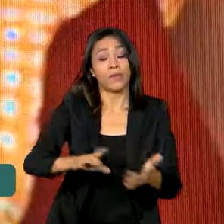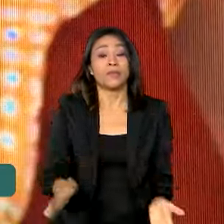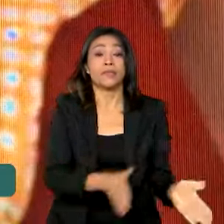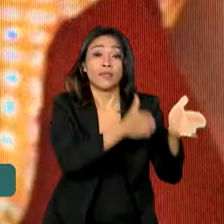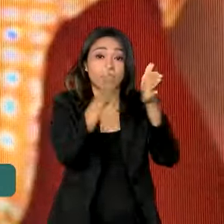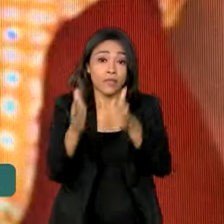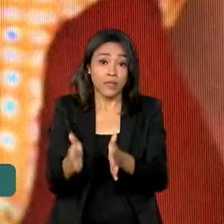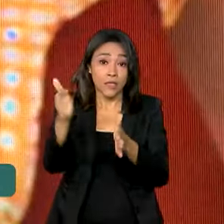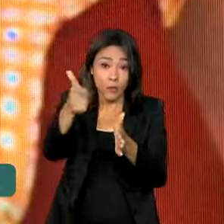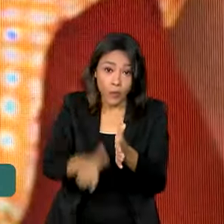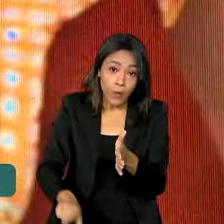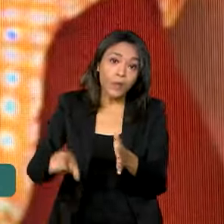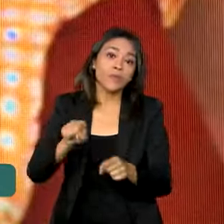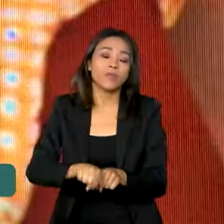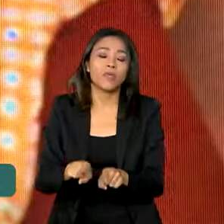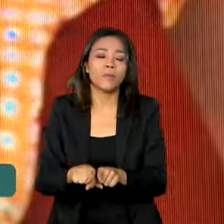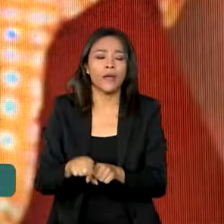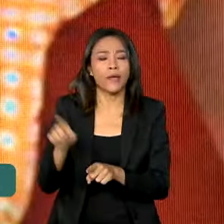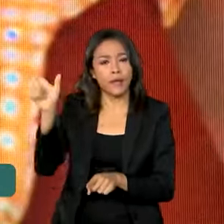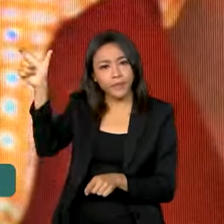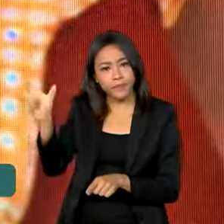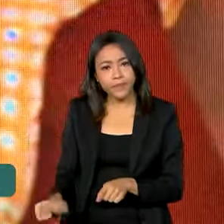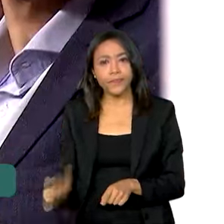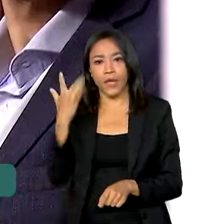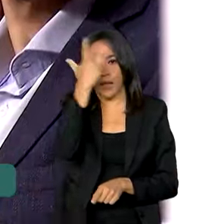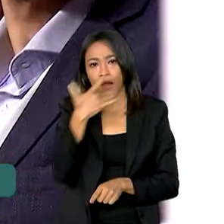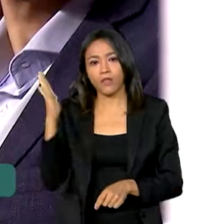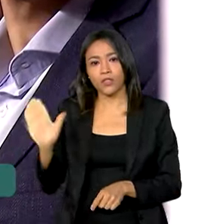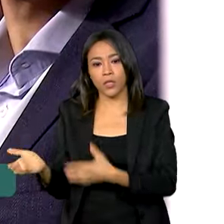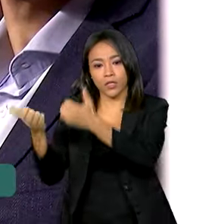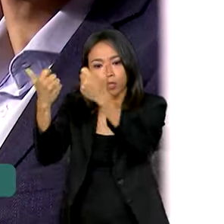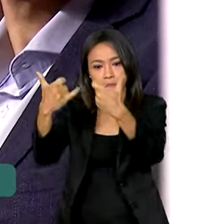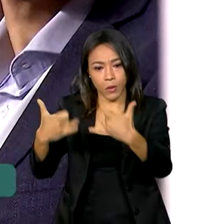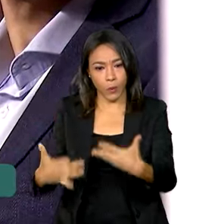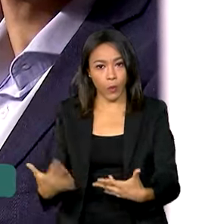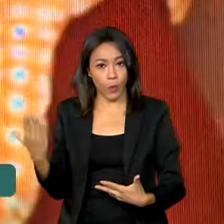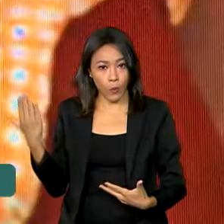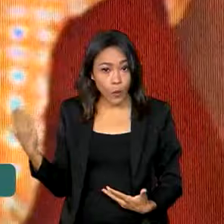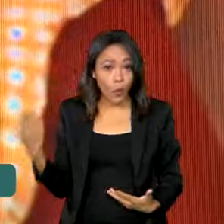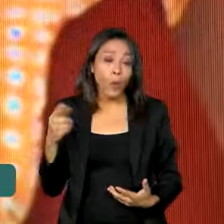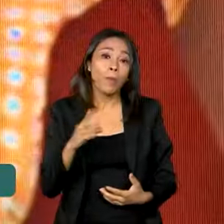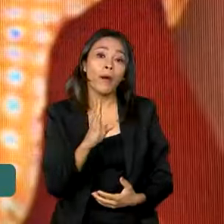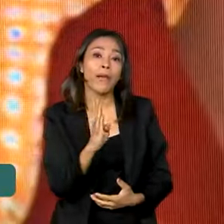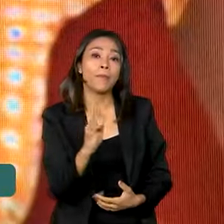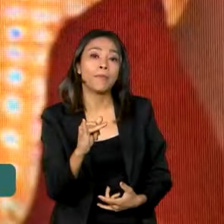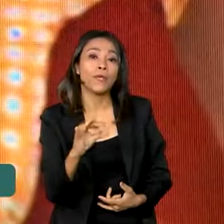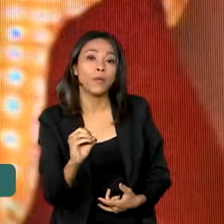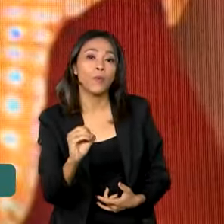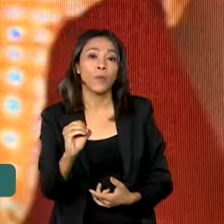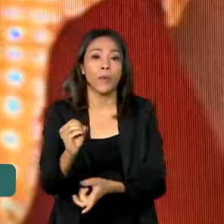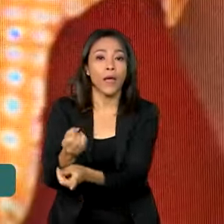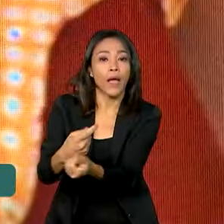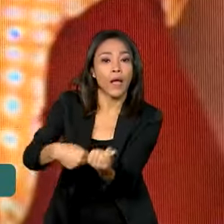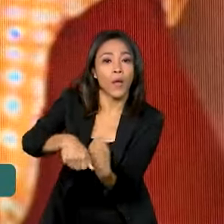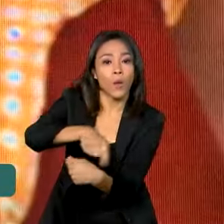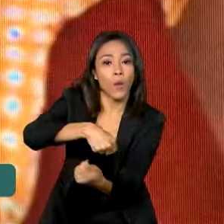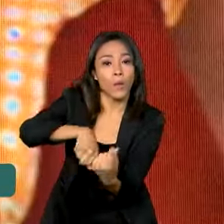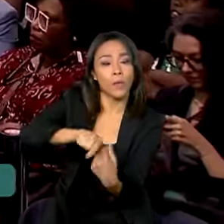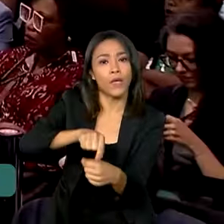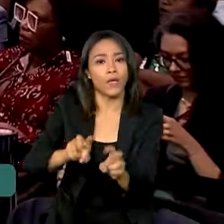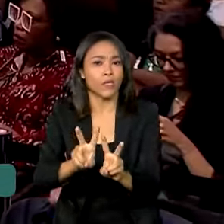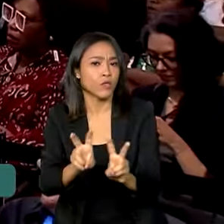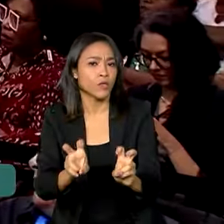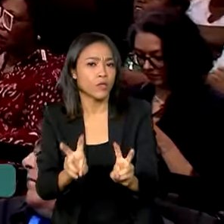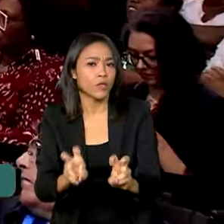o ministro Fernando Haddad destacou, o crédito para a bioeconomia, a economia